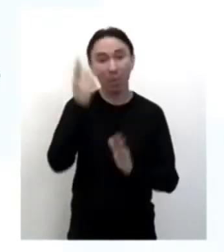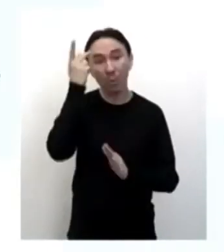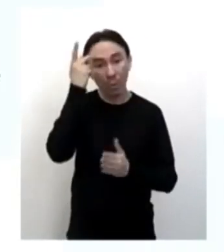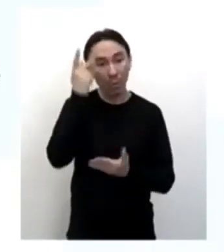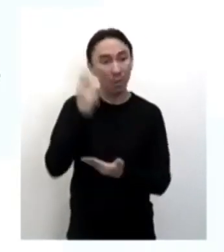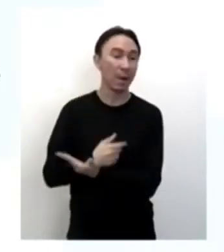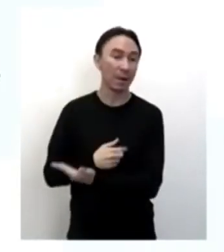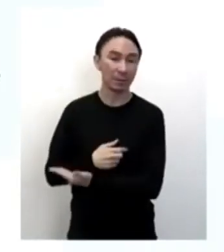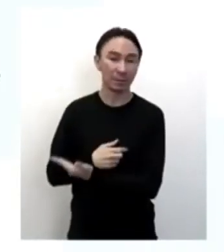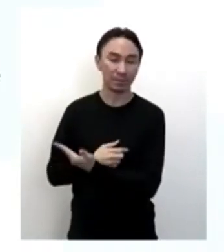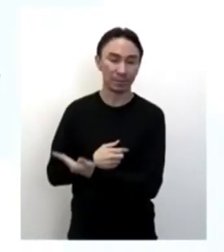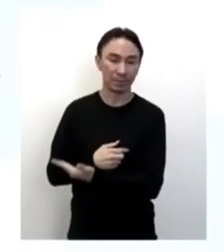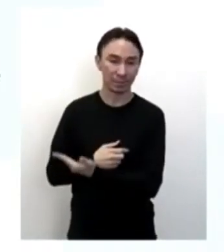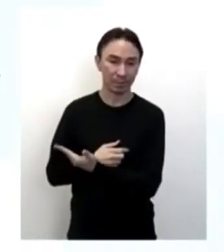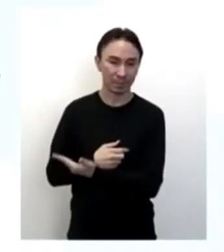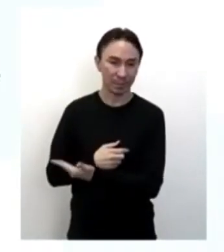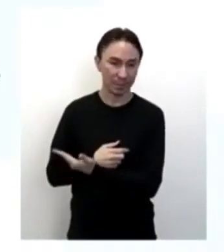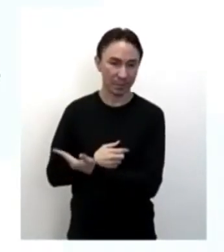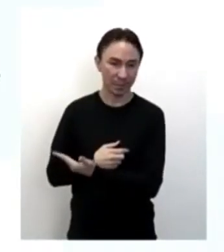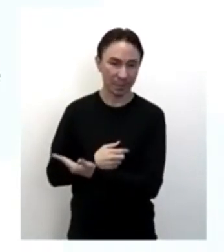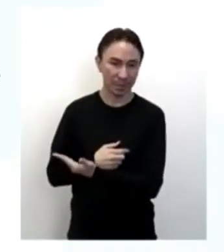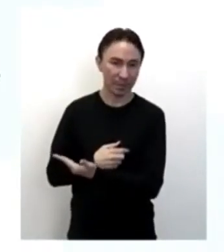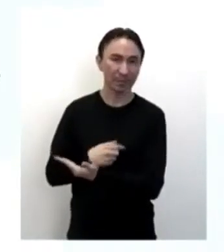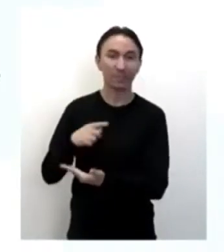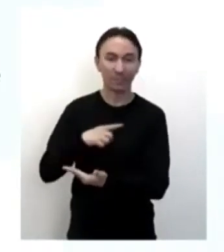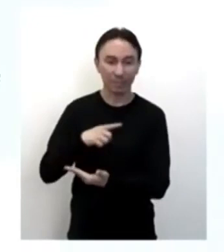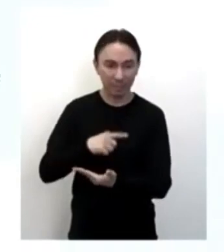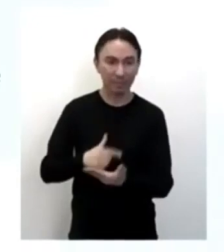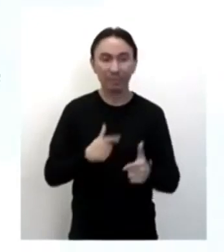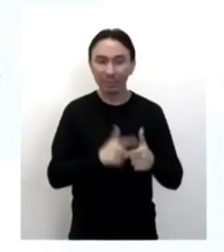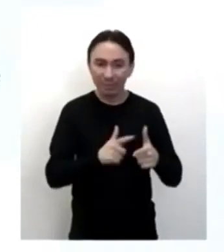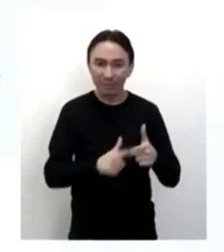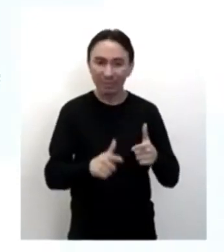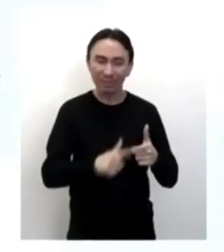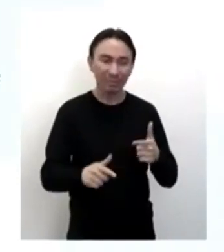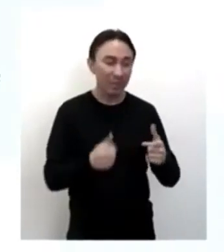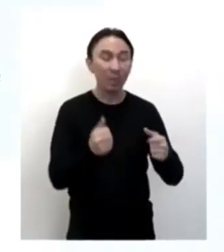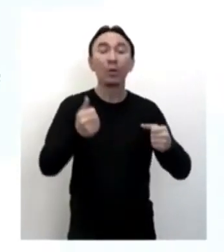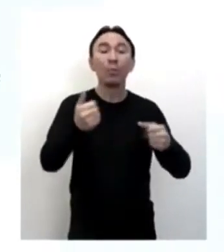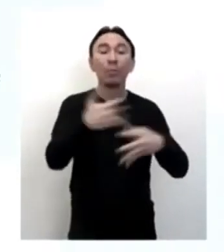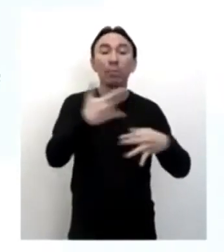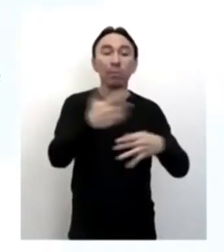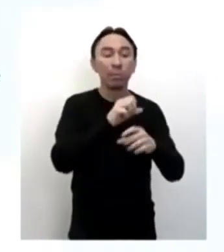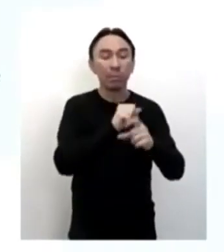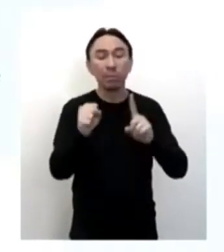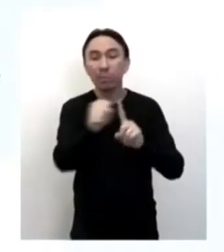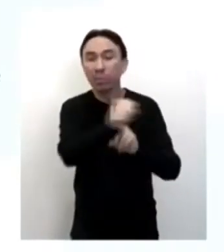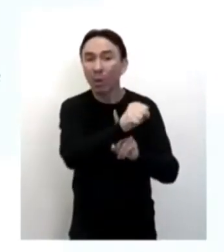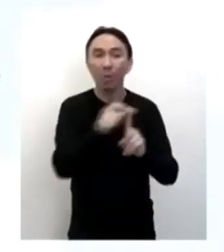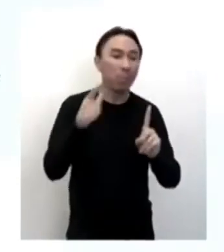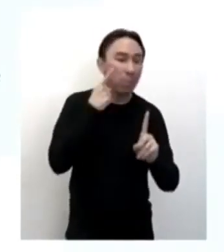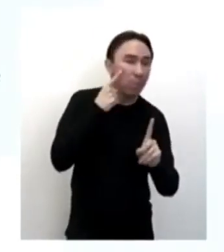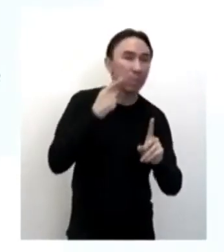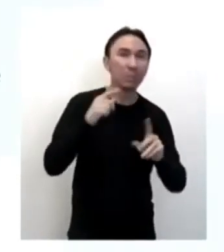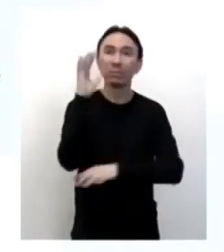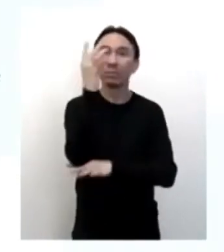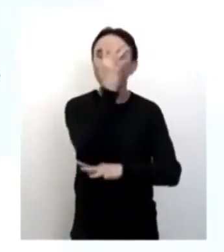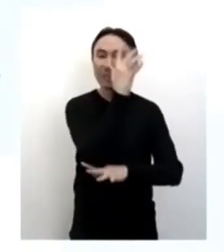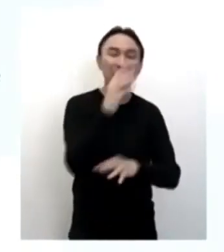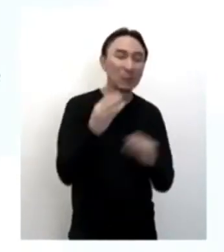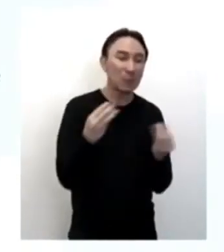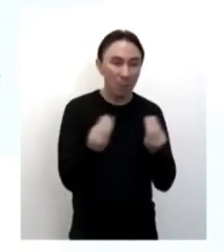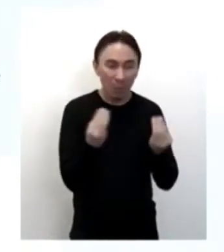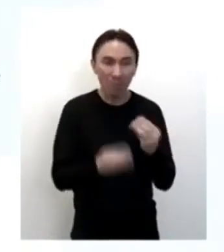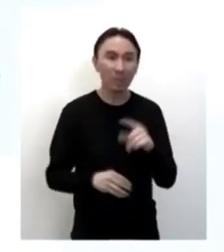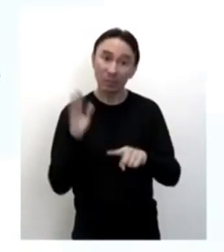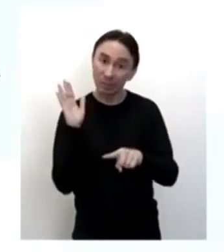identificar problemas socioespaciais e ambientais urbanos, caracterizando-os e propondo ações para a melhoria das condições de vida nas